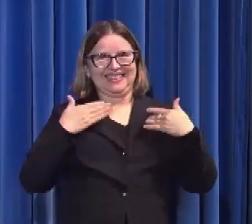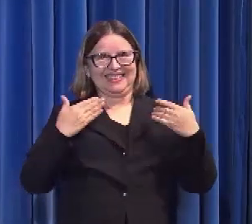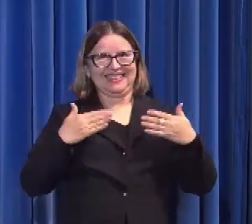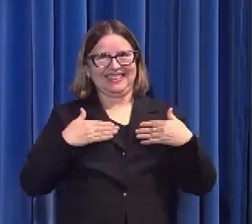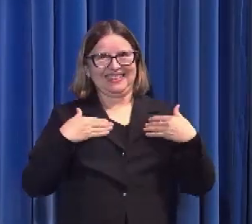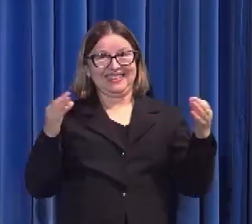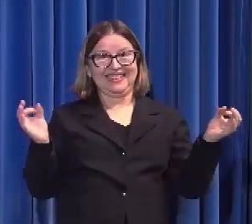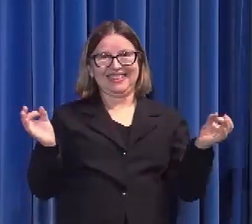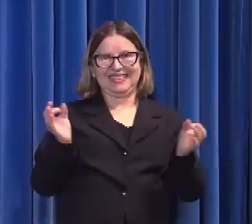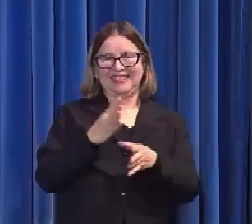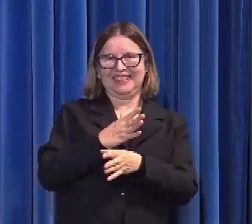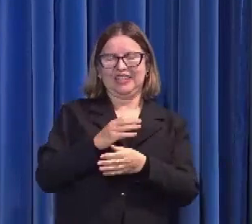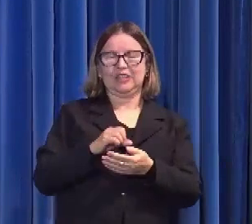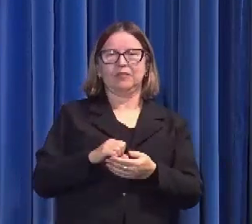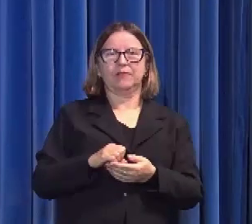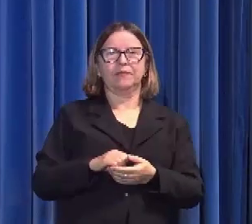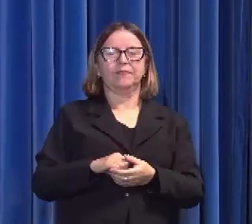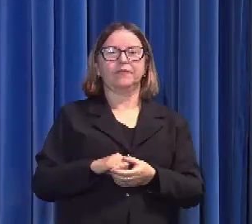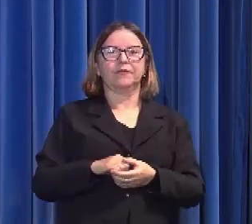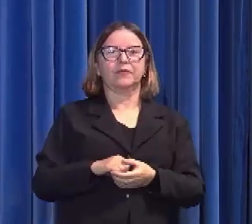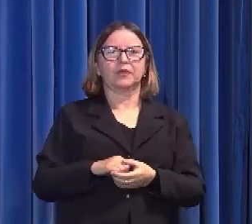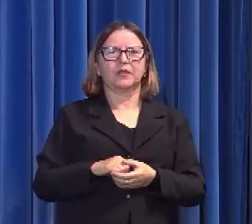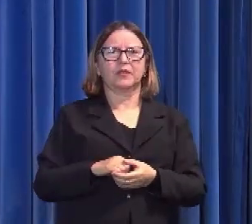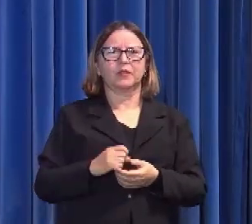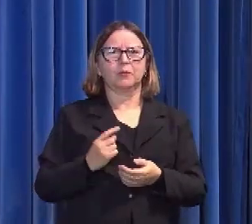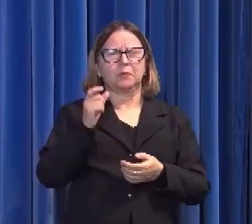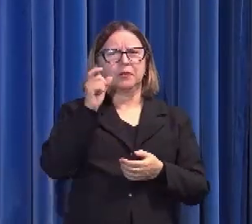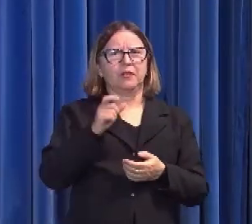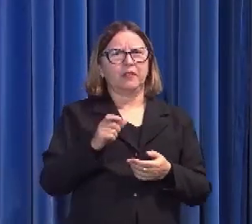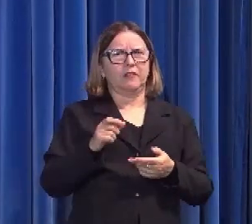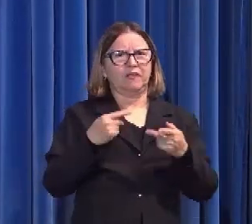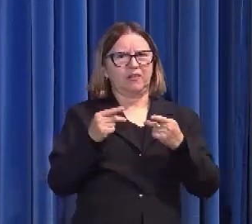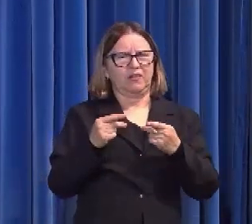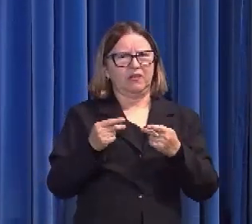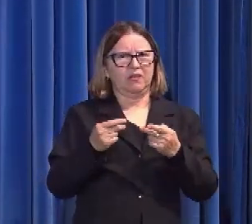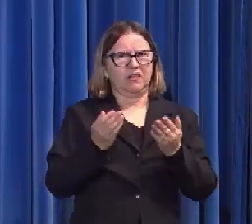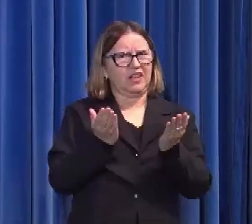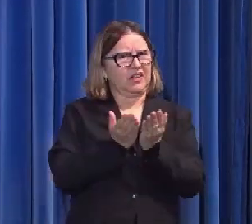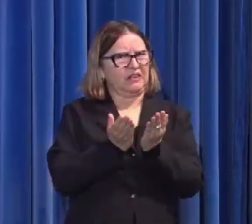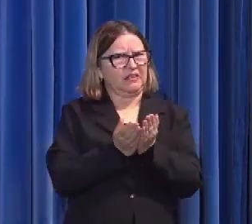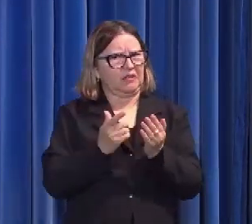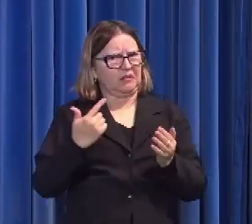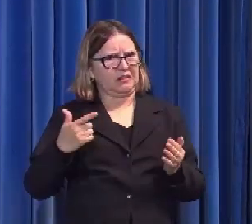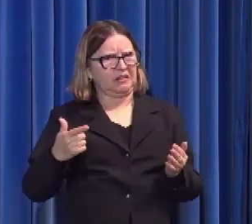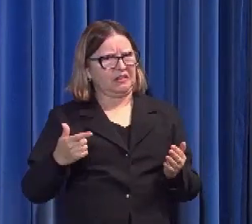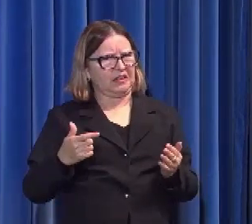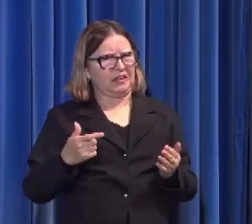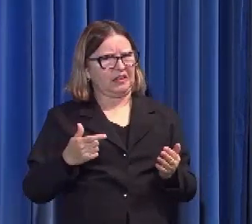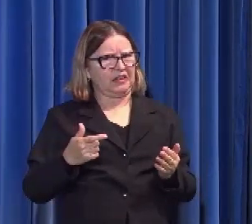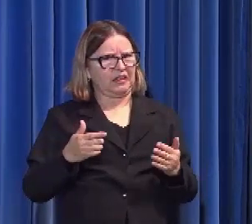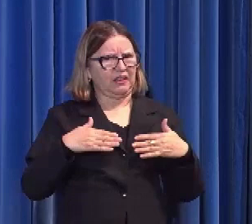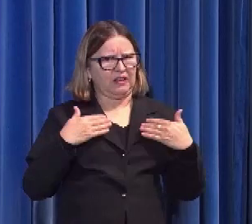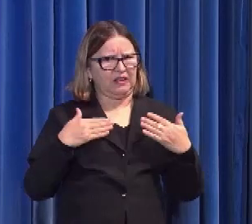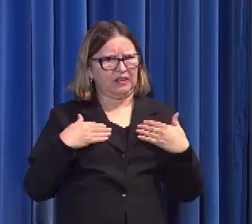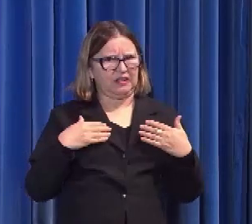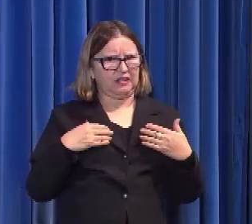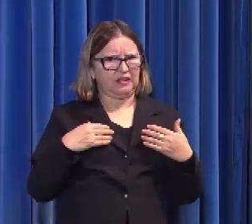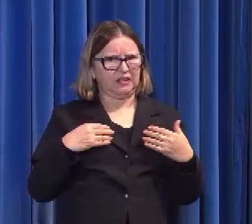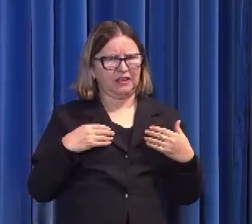alegria a gente tem que fazer alguma coisa alguém diz que o cristão não tem ali e tem que procurar o buraco que tá vazando